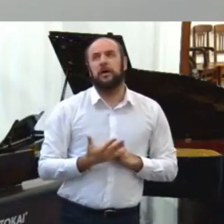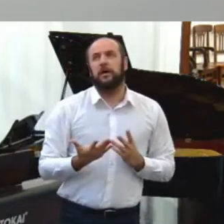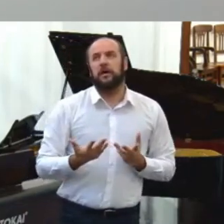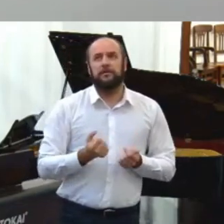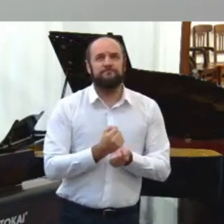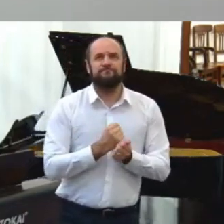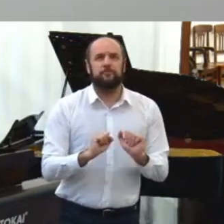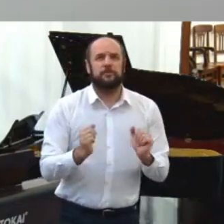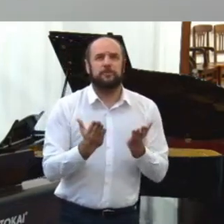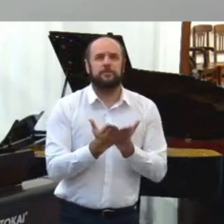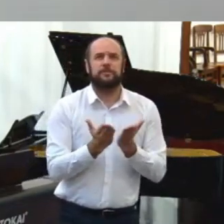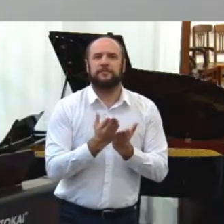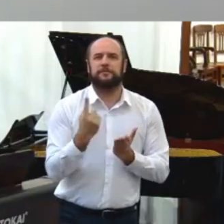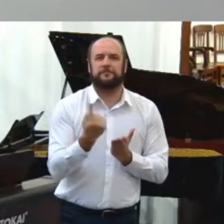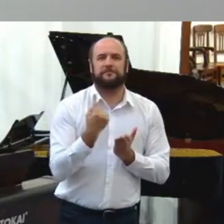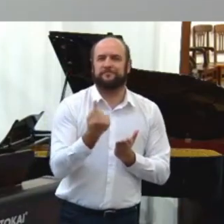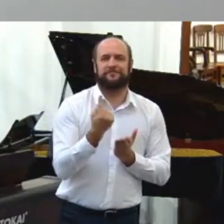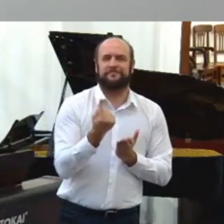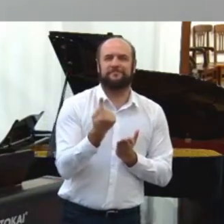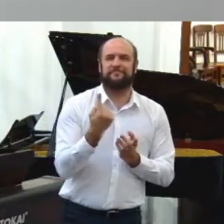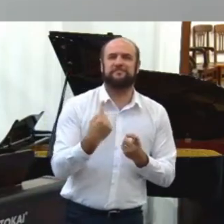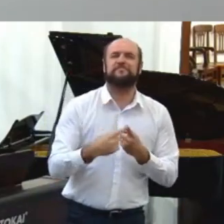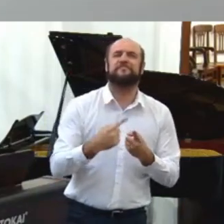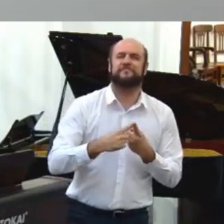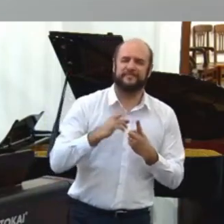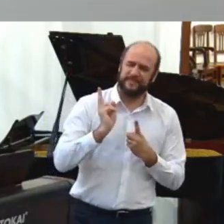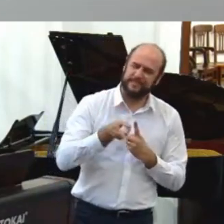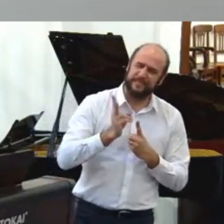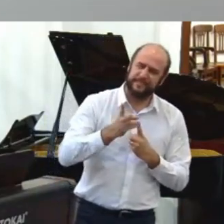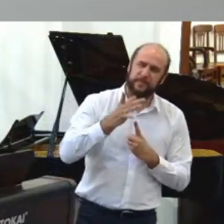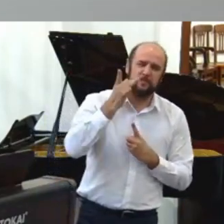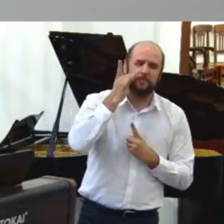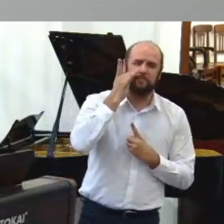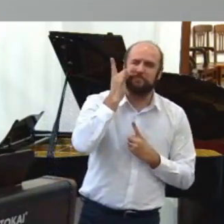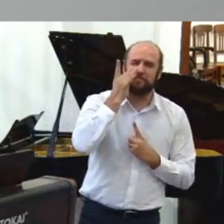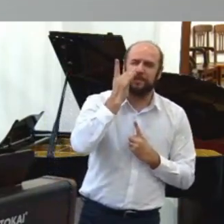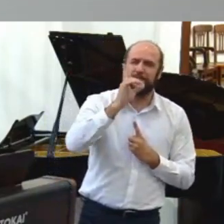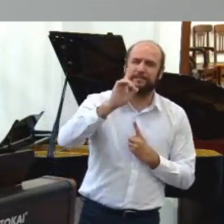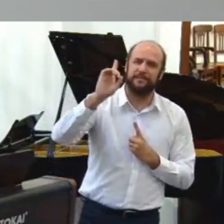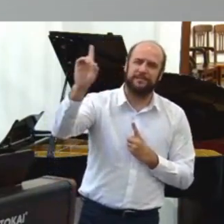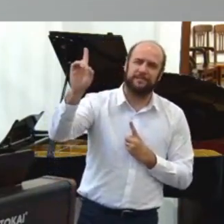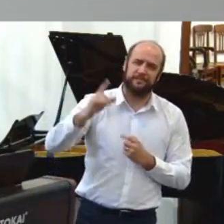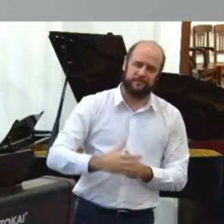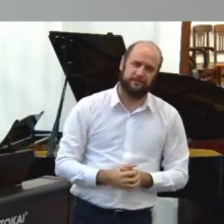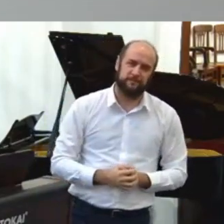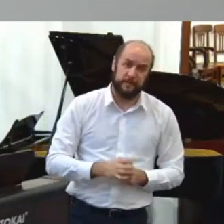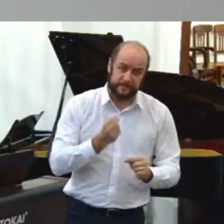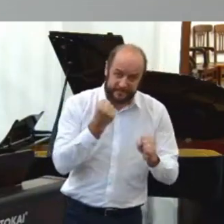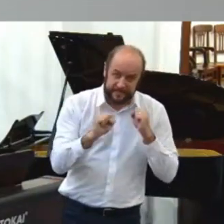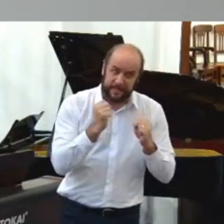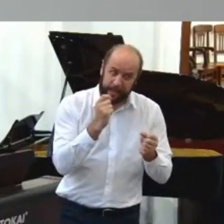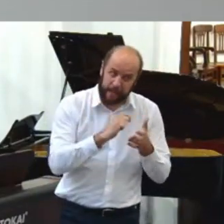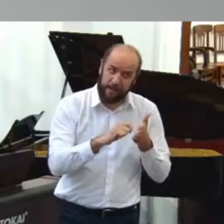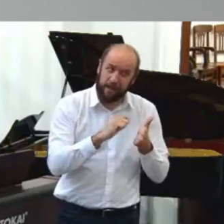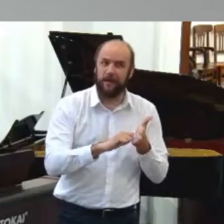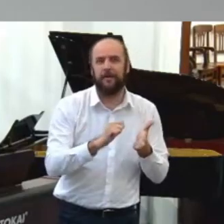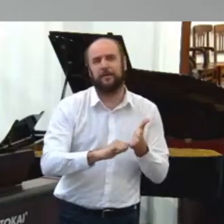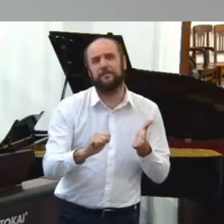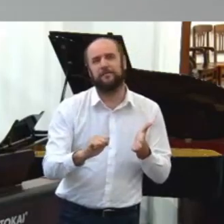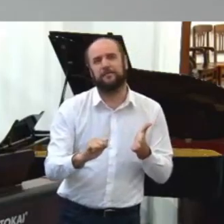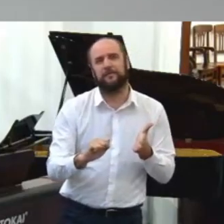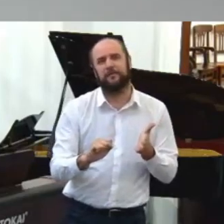não há como um cristão ficar sozinho, porque ele sempre terá a presença de Deus ali. É o que o salmista disse. E